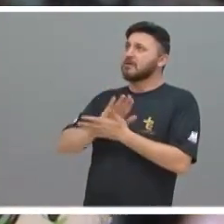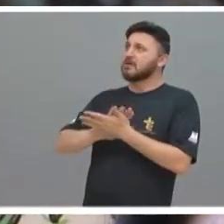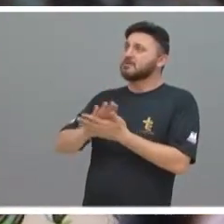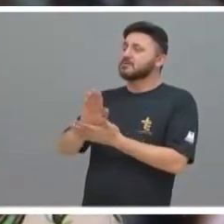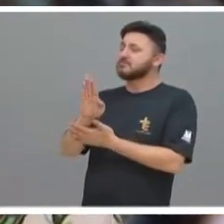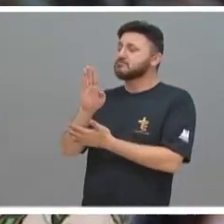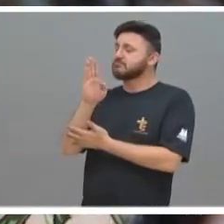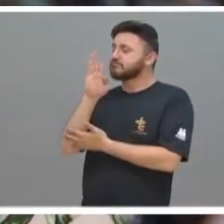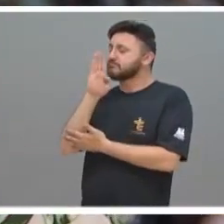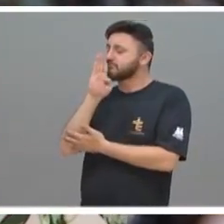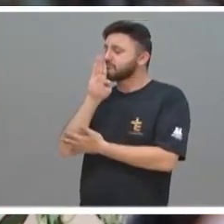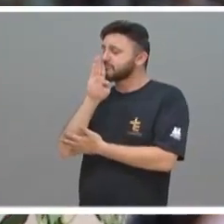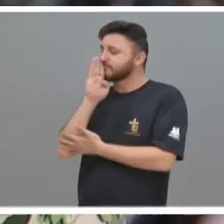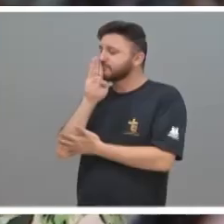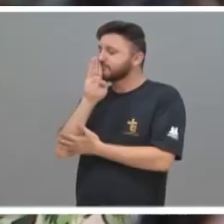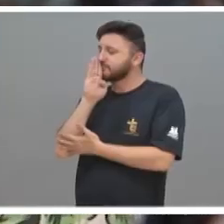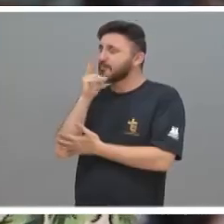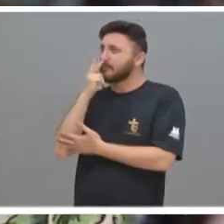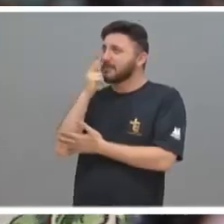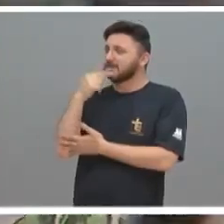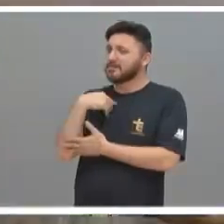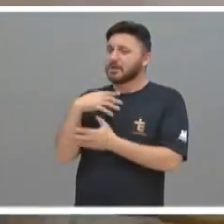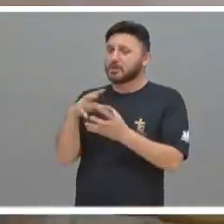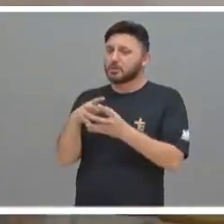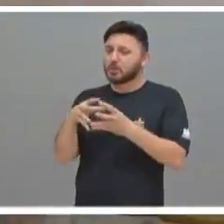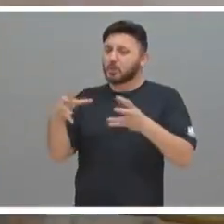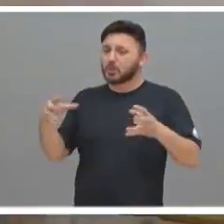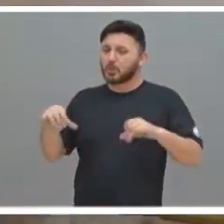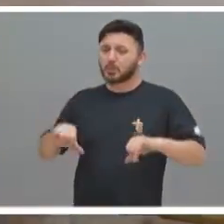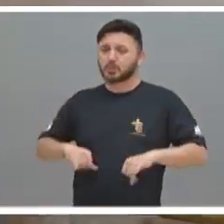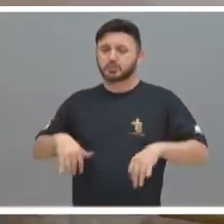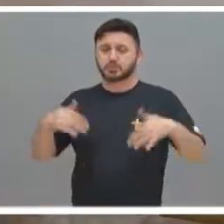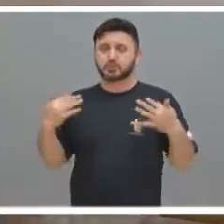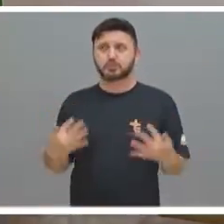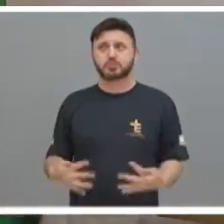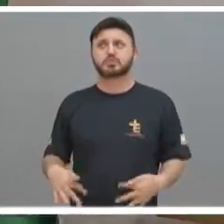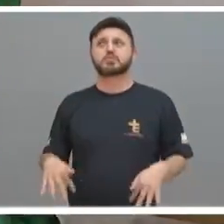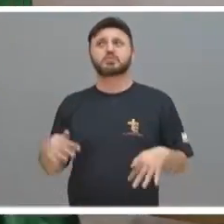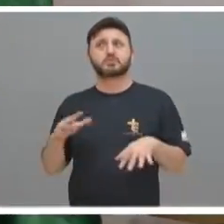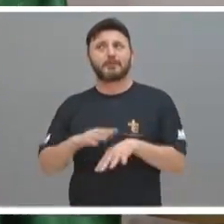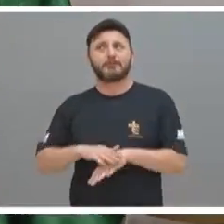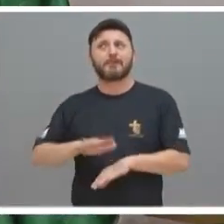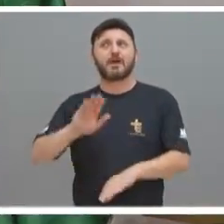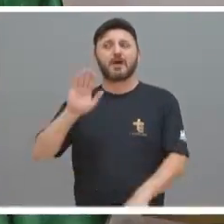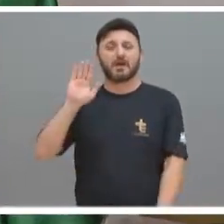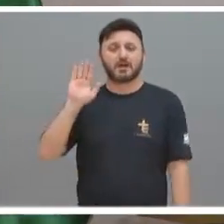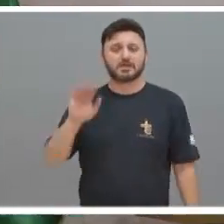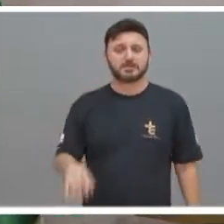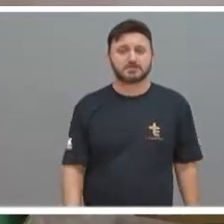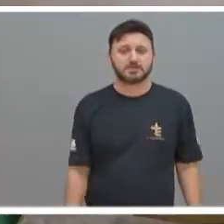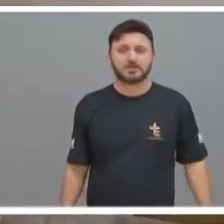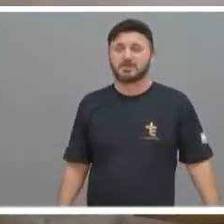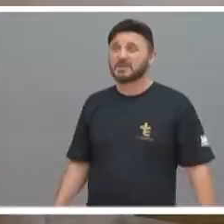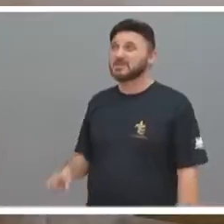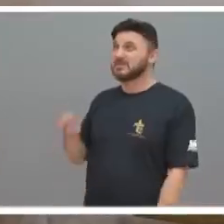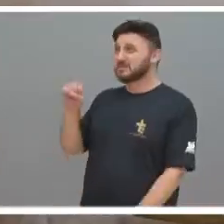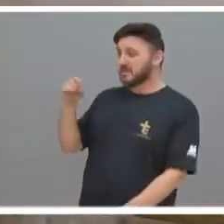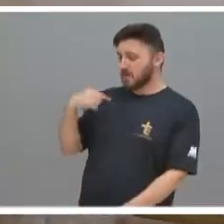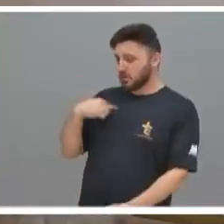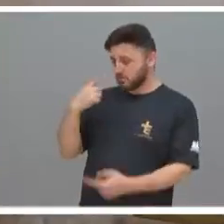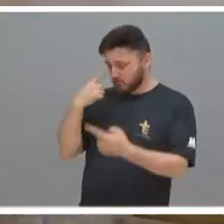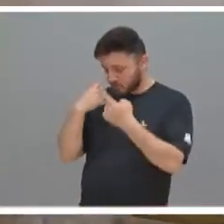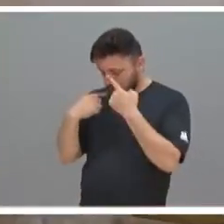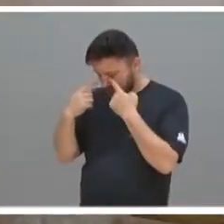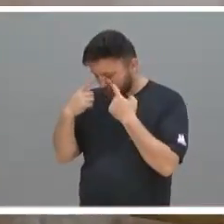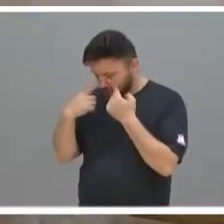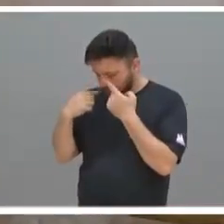Mas teu silêncio só aumenta a minha dor. Não ligue se eu chorar, não